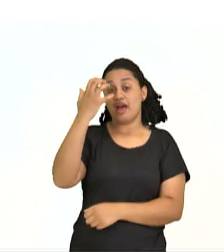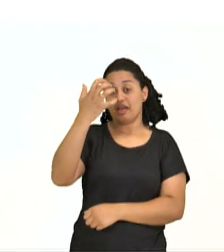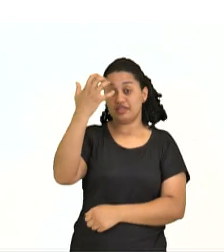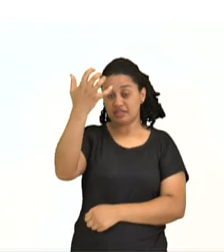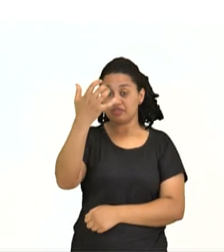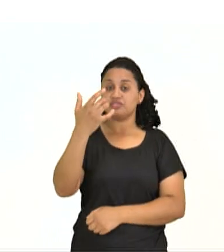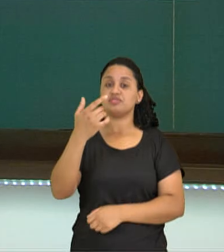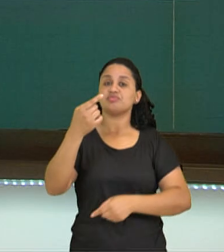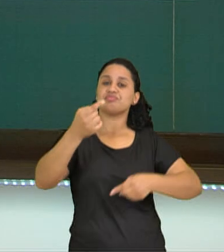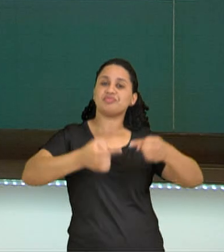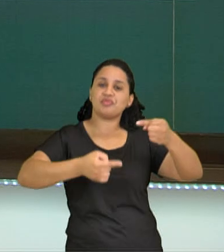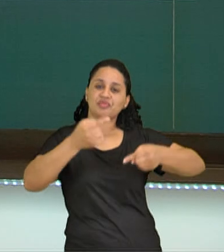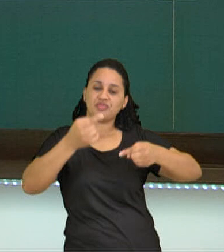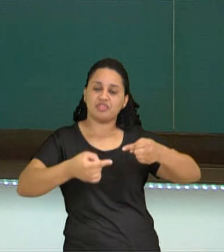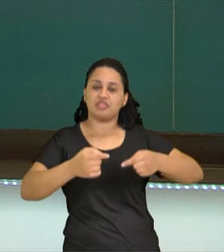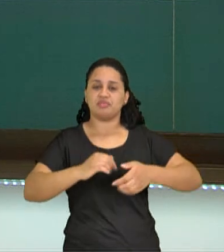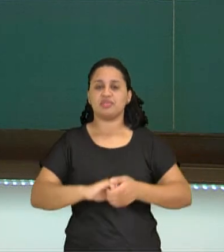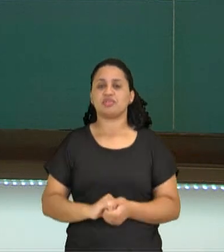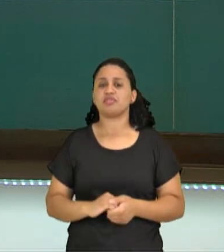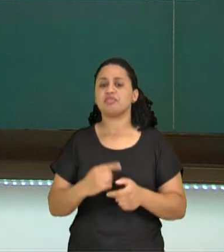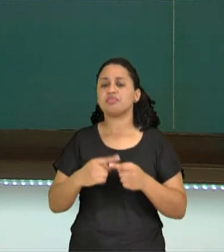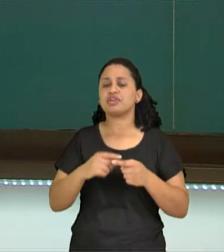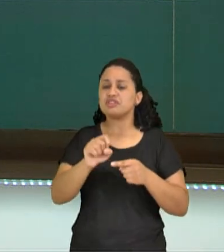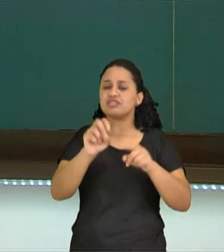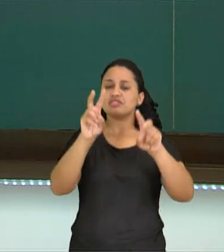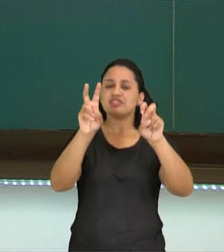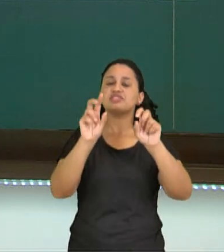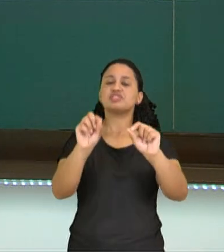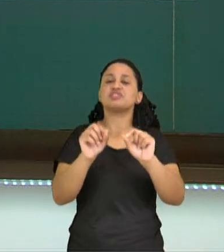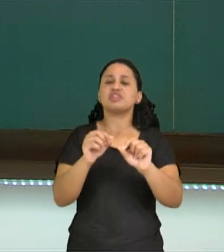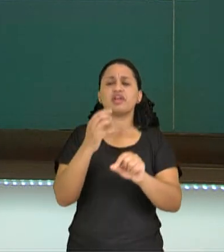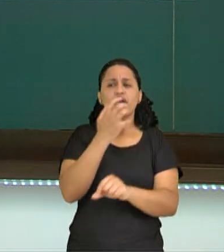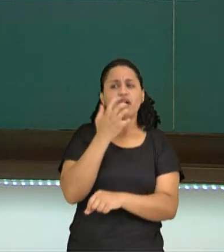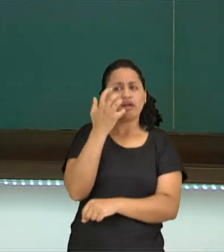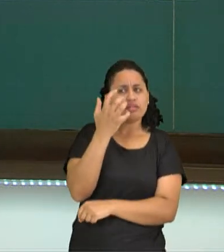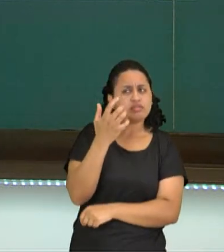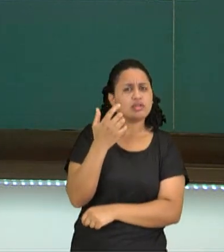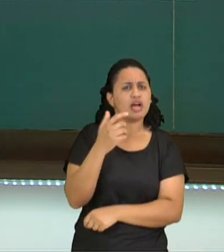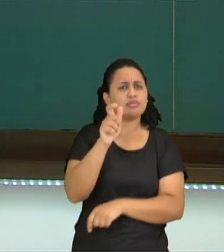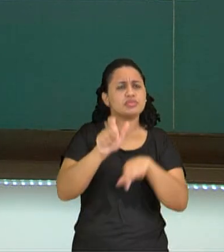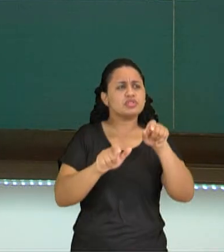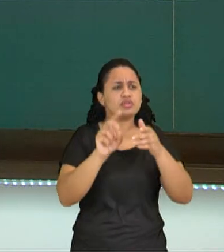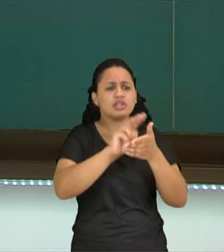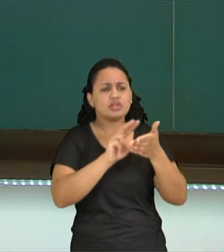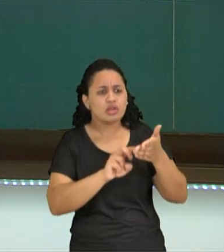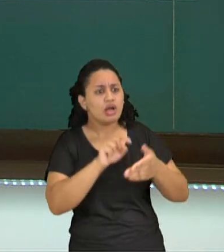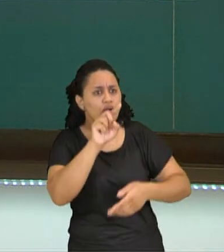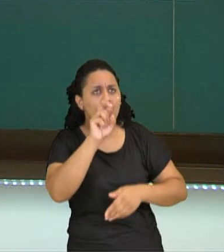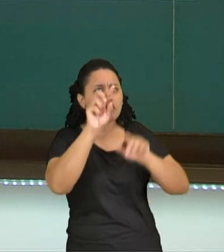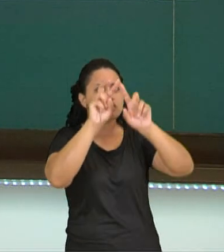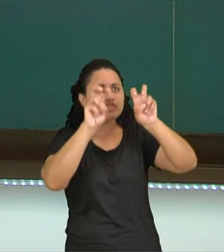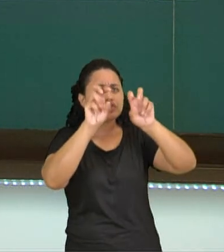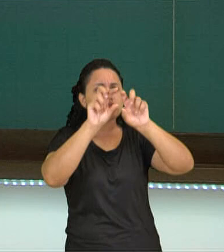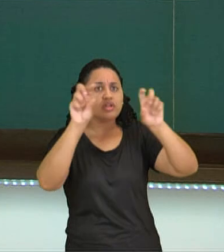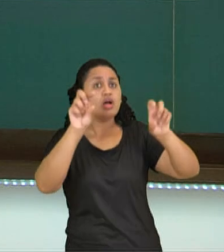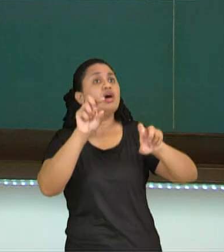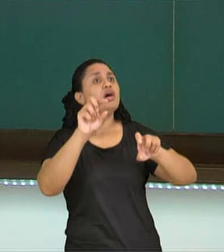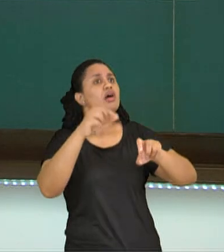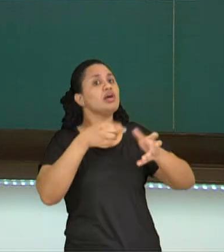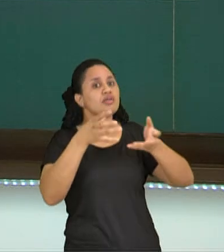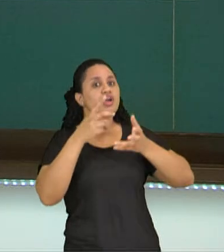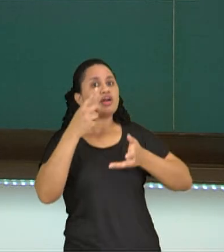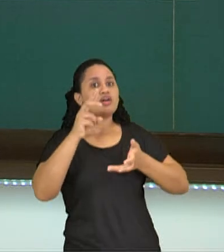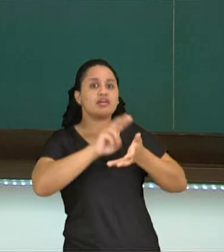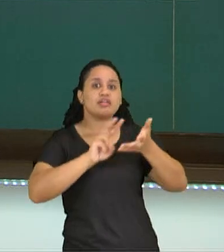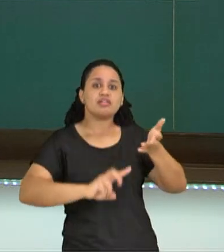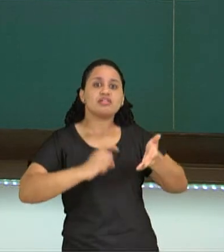quê? Porque no título atrativo, polêmico e contemporâneo, a pessoa estimula a curiosidade do leitor. Já pensaram nisso? Olha,